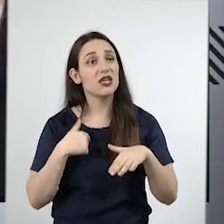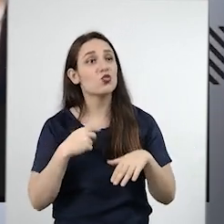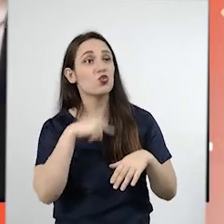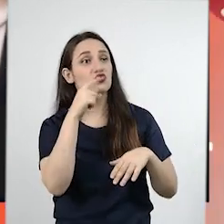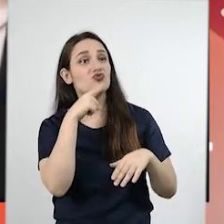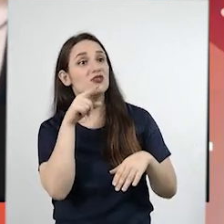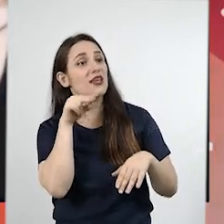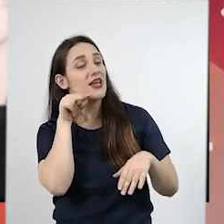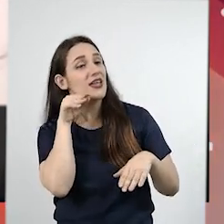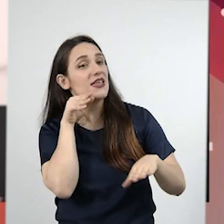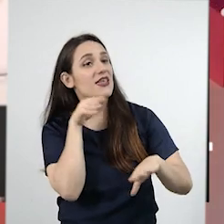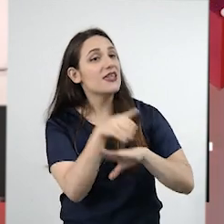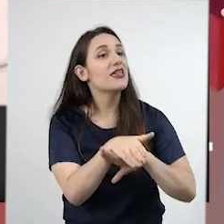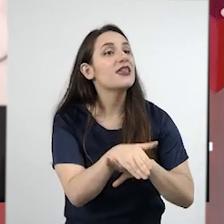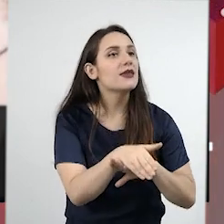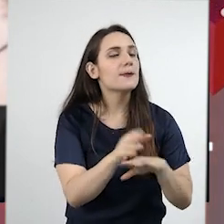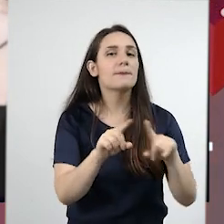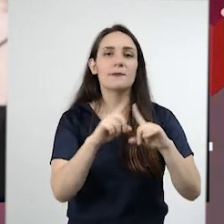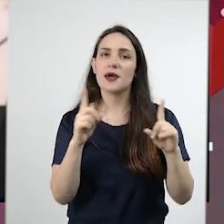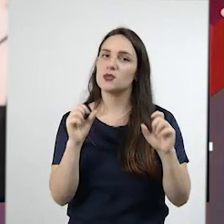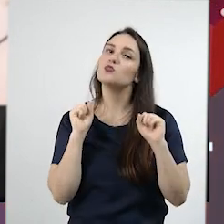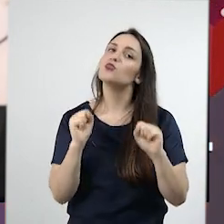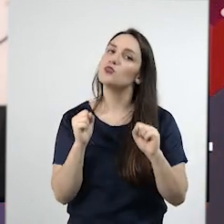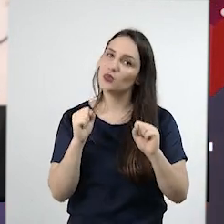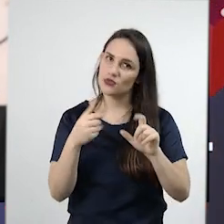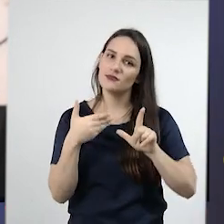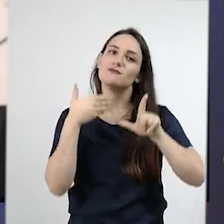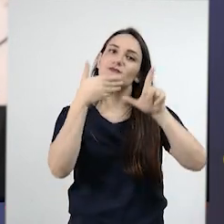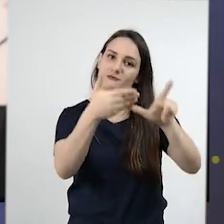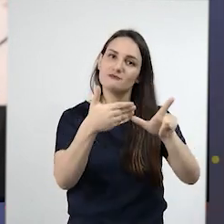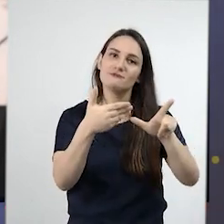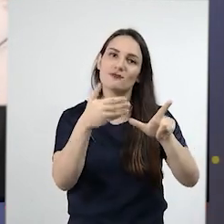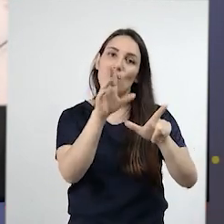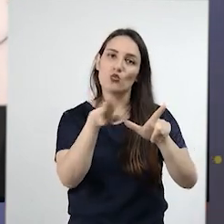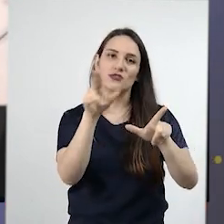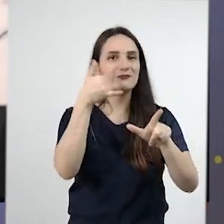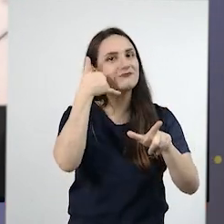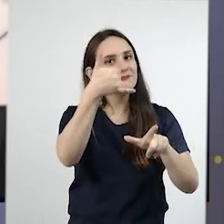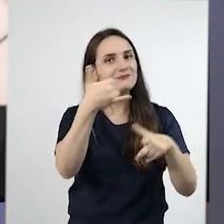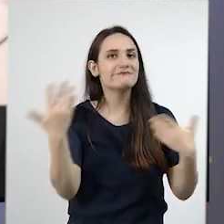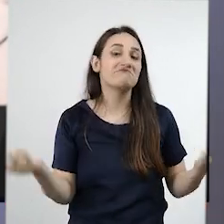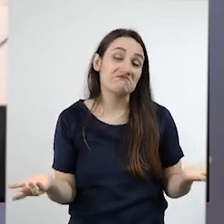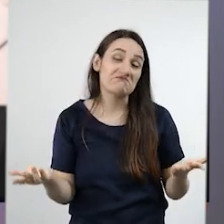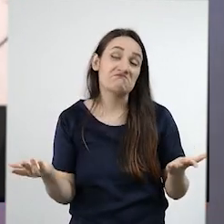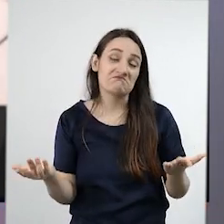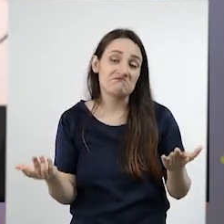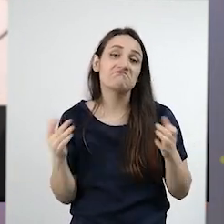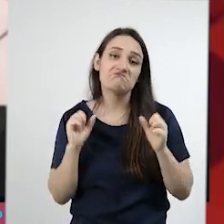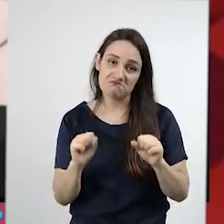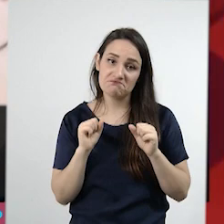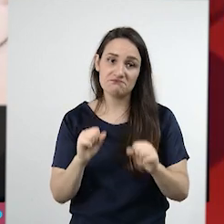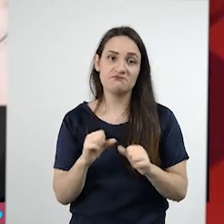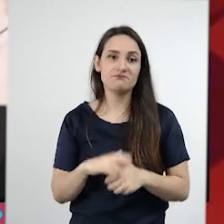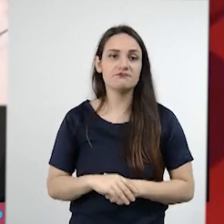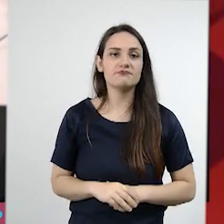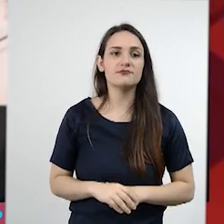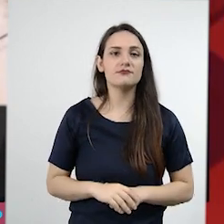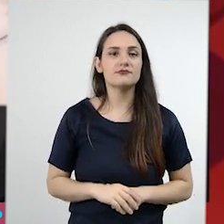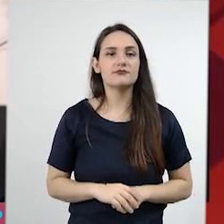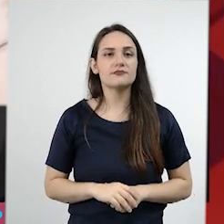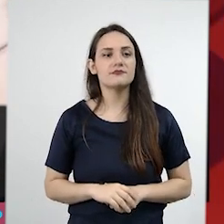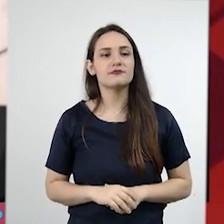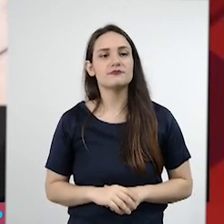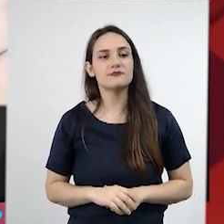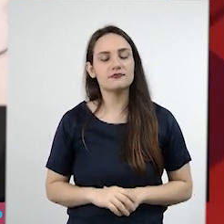eu tenho como suprir essa demanda. Então, eu acho que esse movimento todo emocional